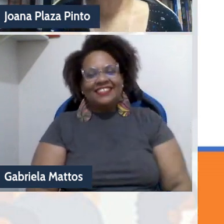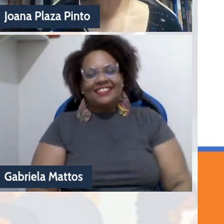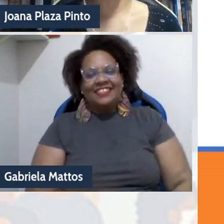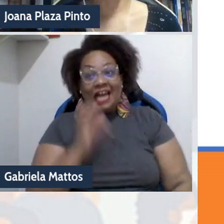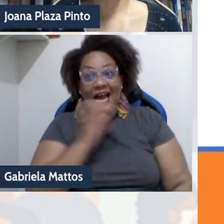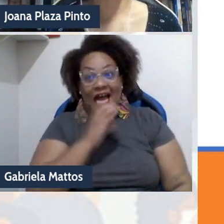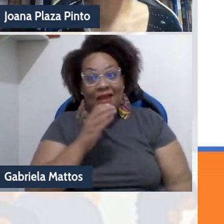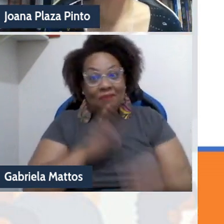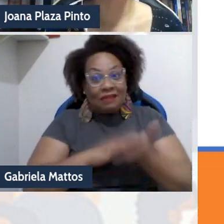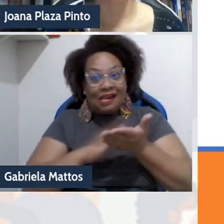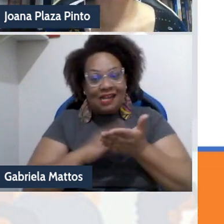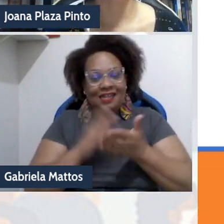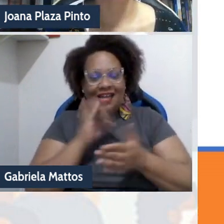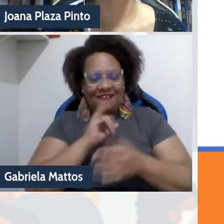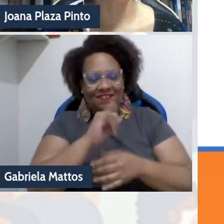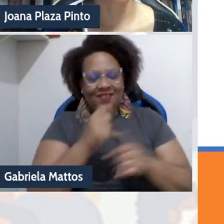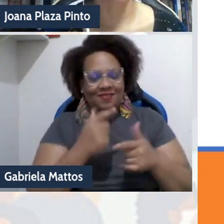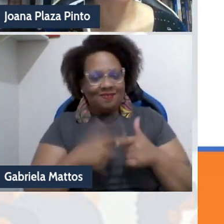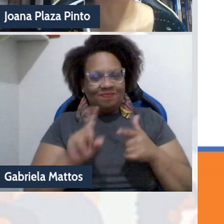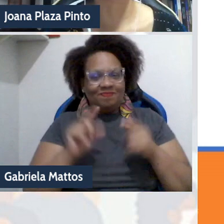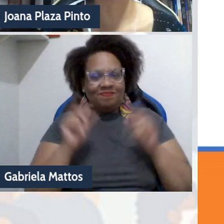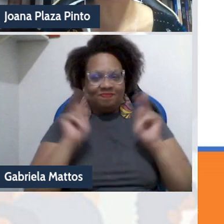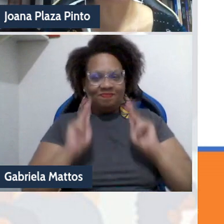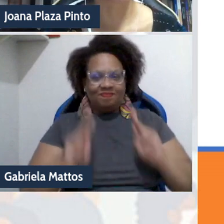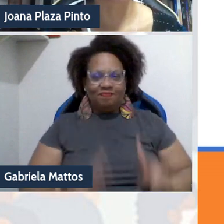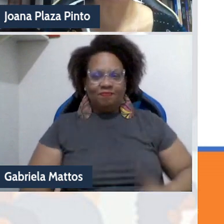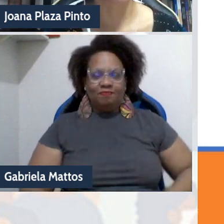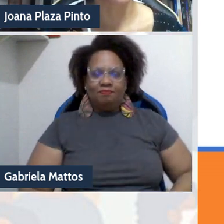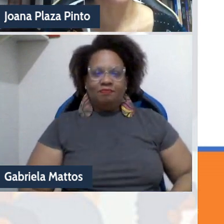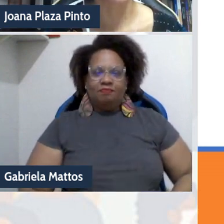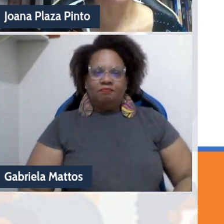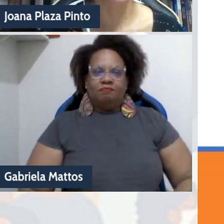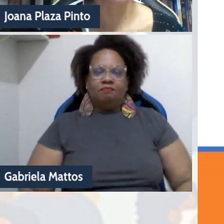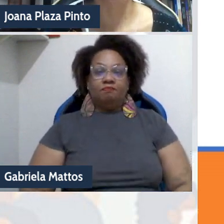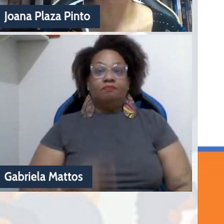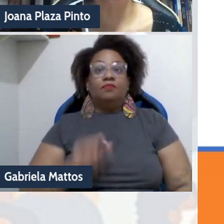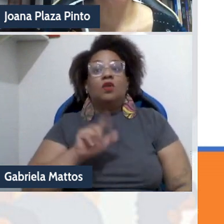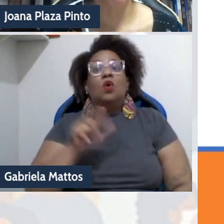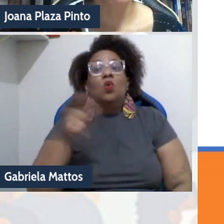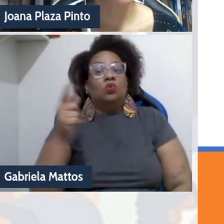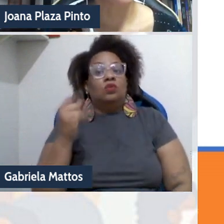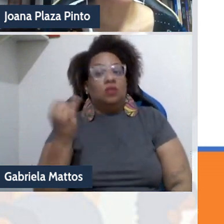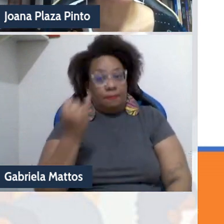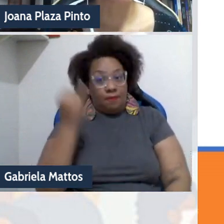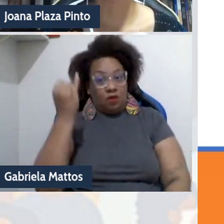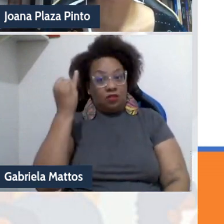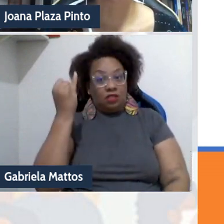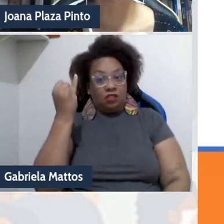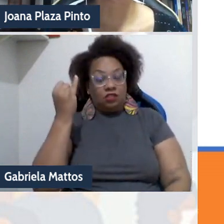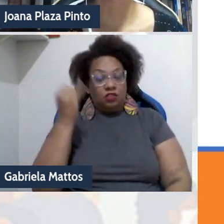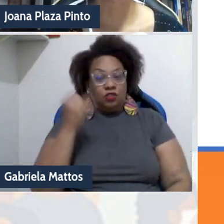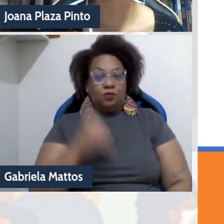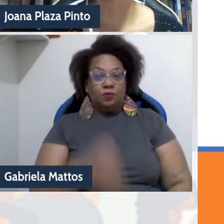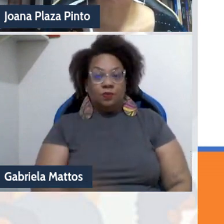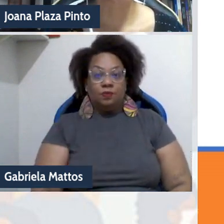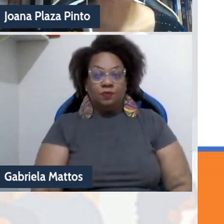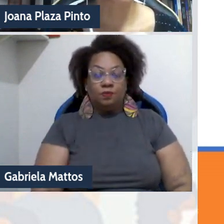Bom, outra coisa que é importante é que